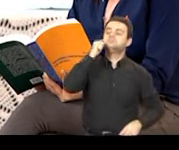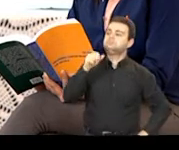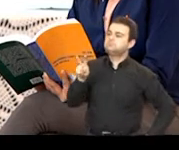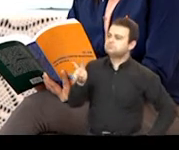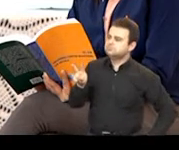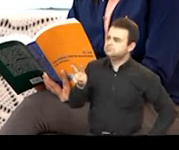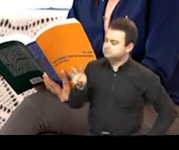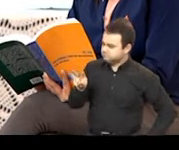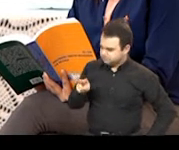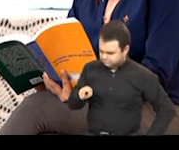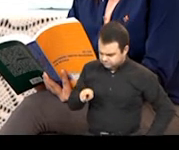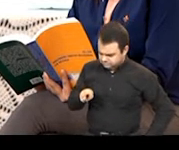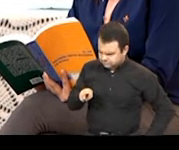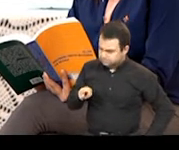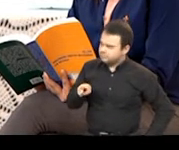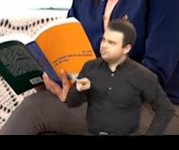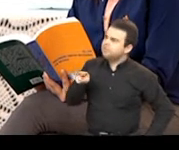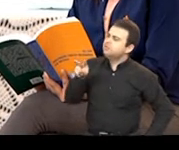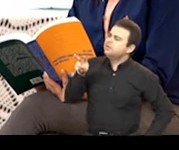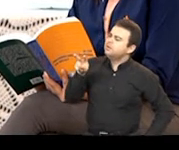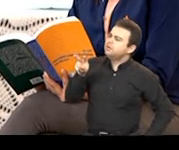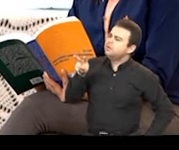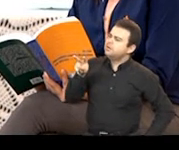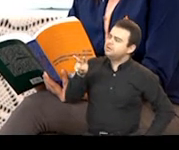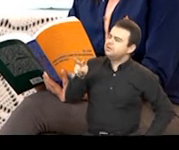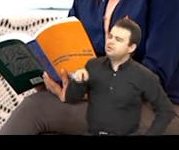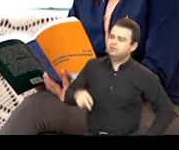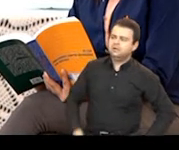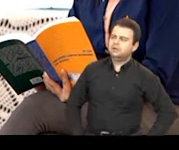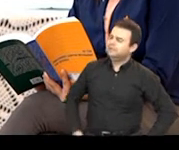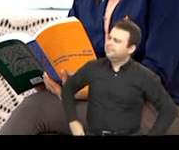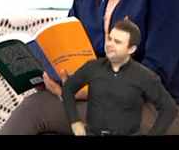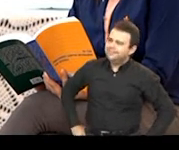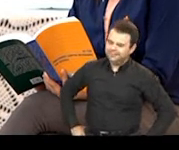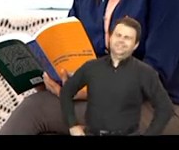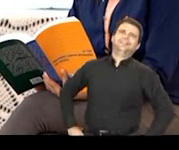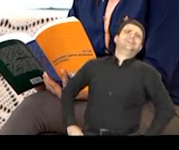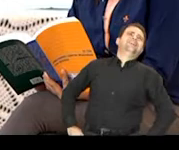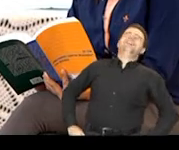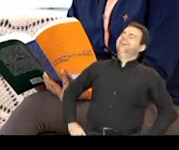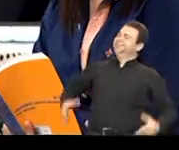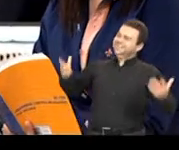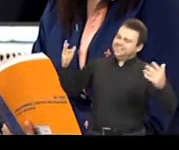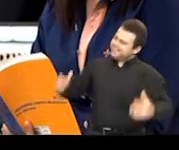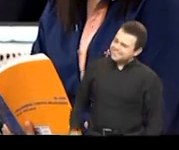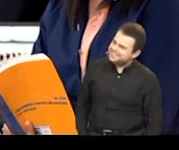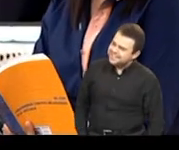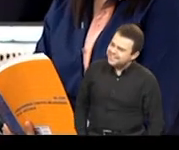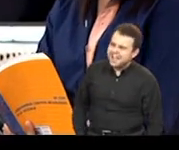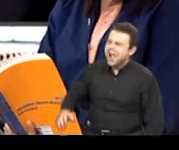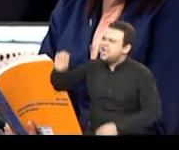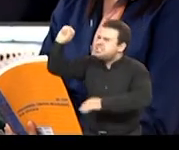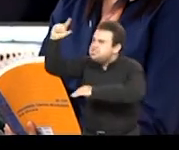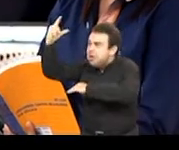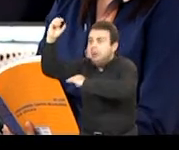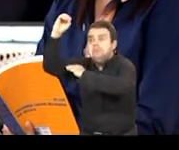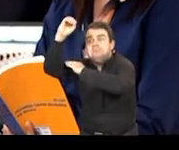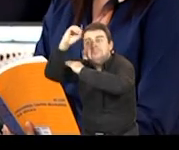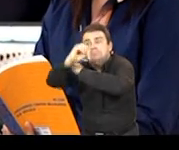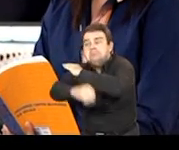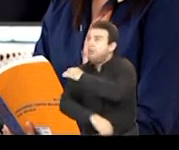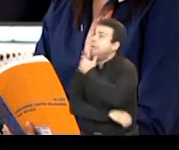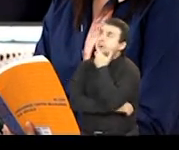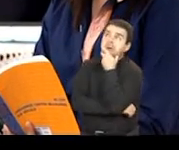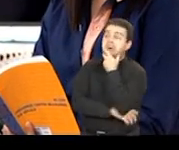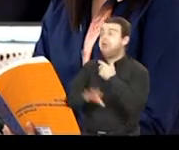Perplexa, ela encarou um instante e vergou a cabeça para trás numa risada. Ver o pôr do sol, ah,